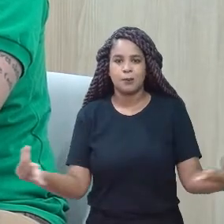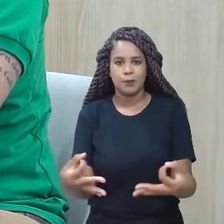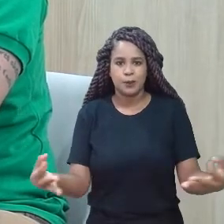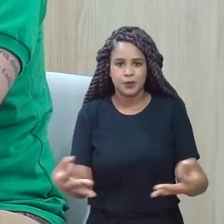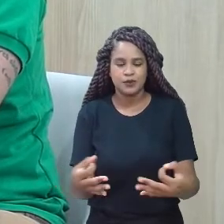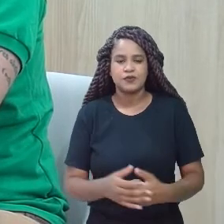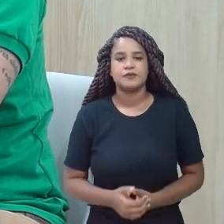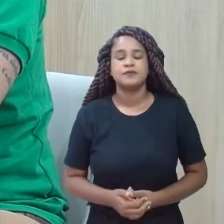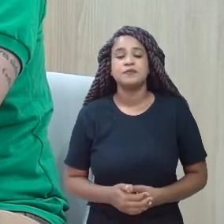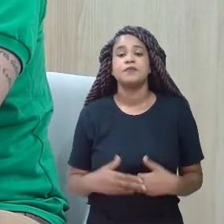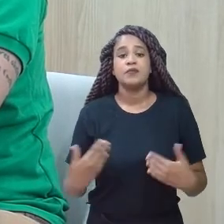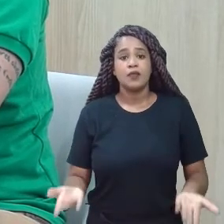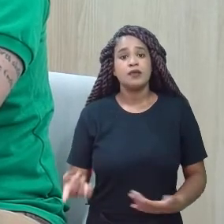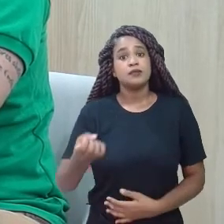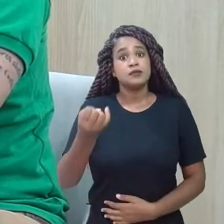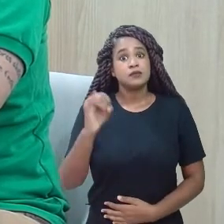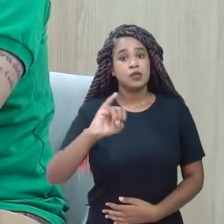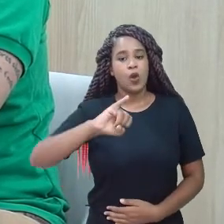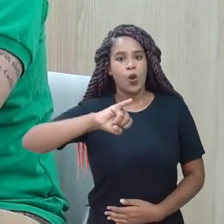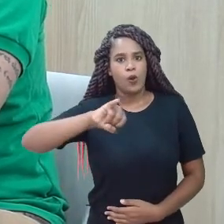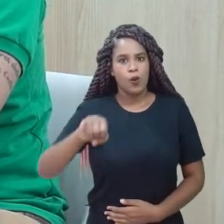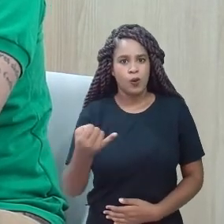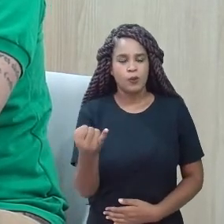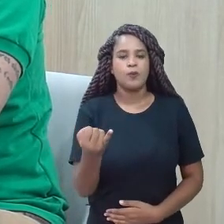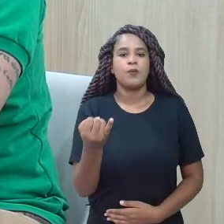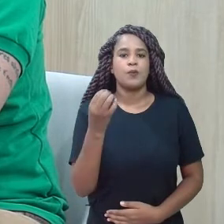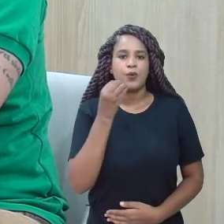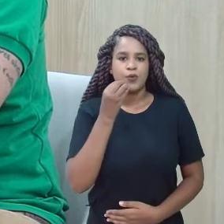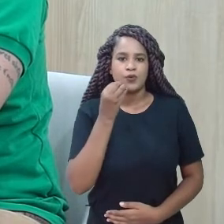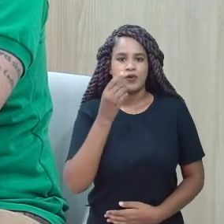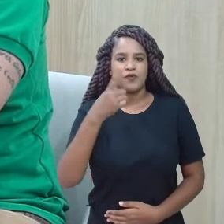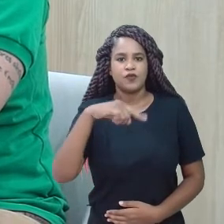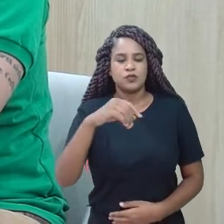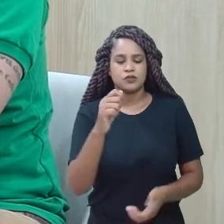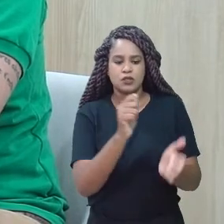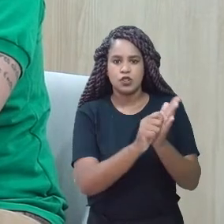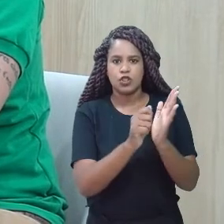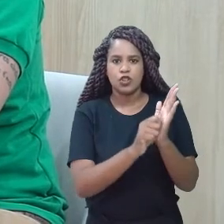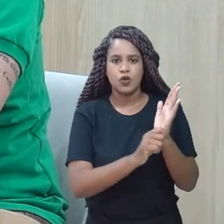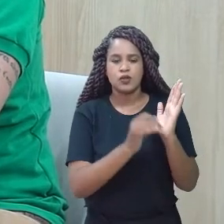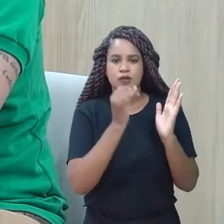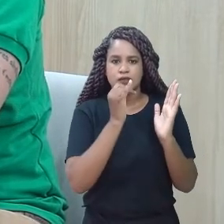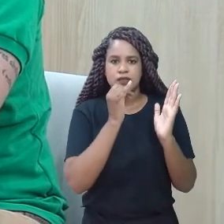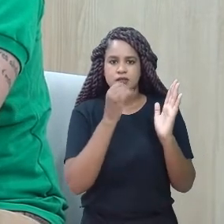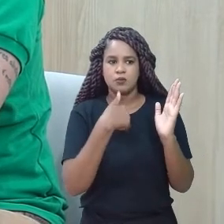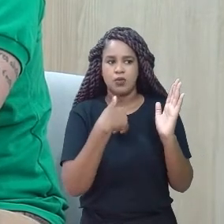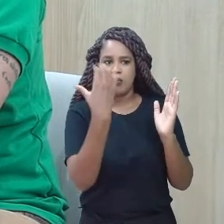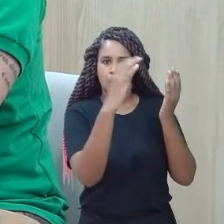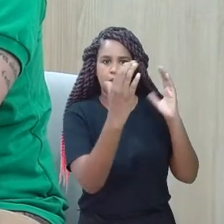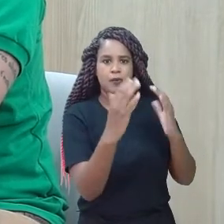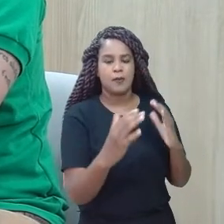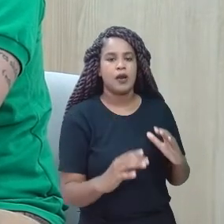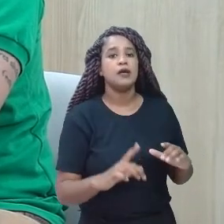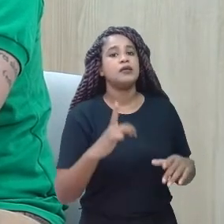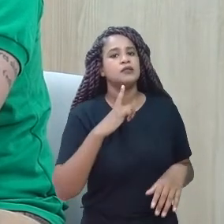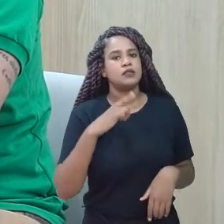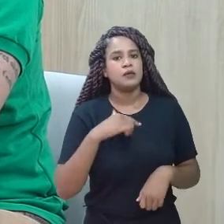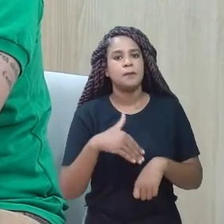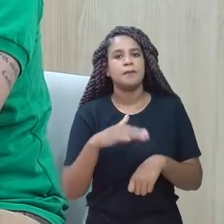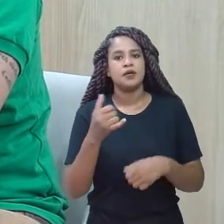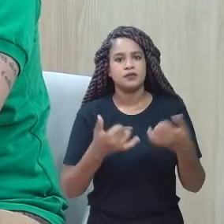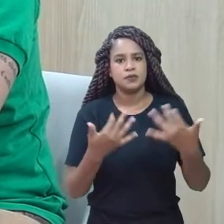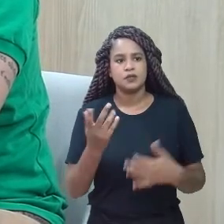aqui. Se você tiver oportunidade, anota esses 6 exemplos aí, vão ter mágica. A professora Briane vai trazer outras situações para você tomar